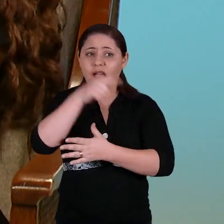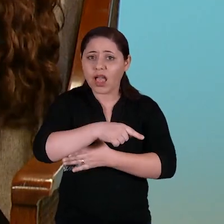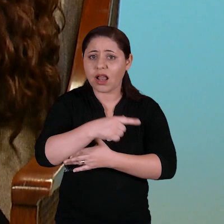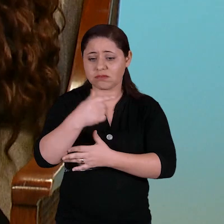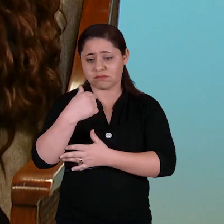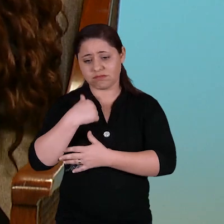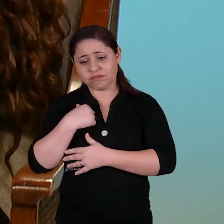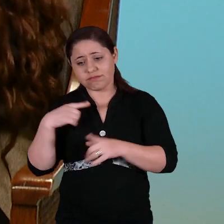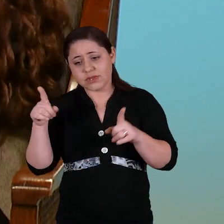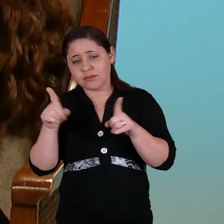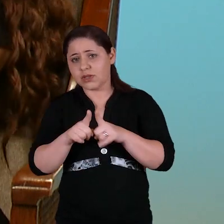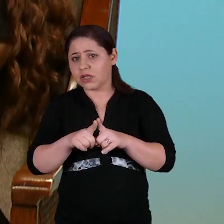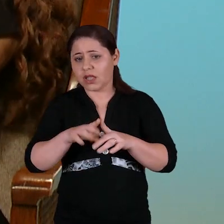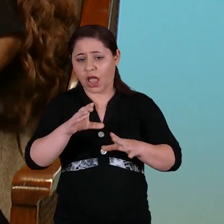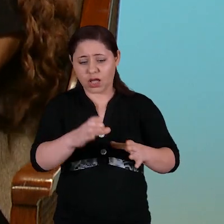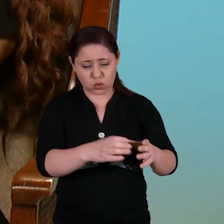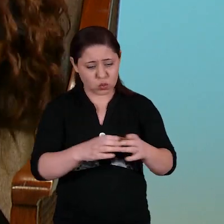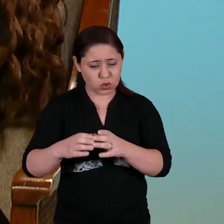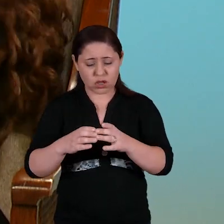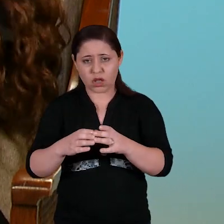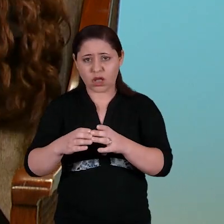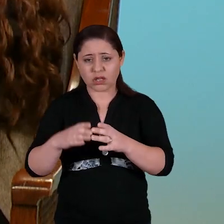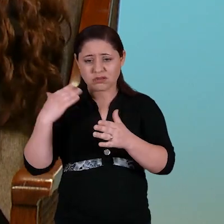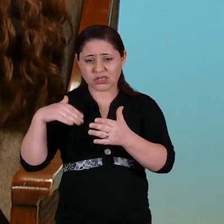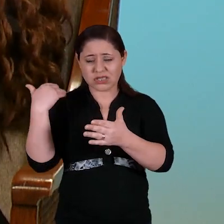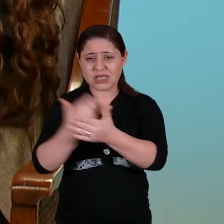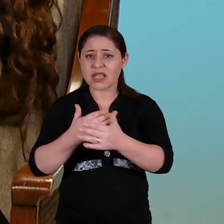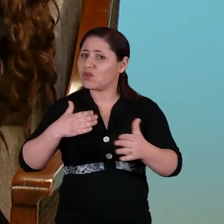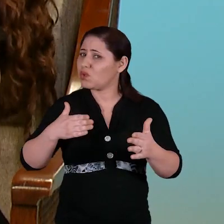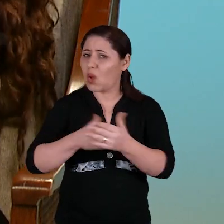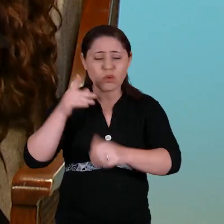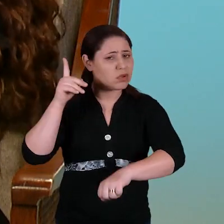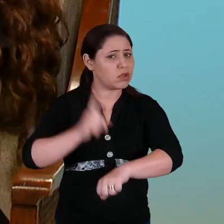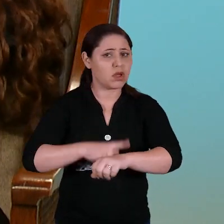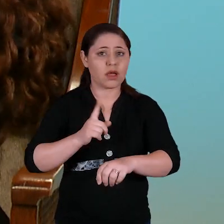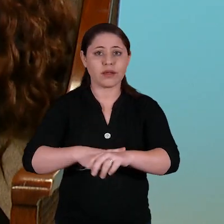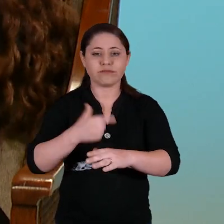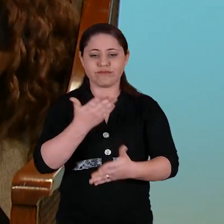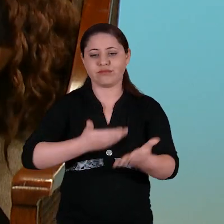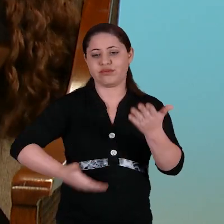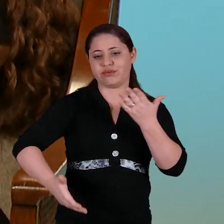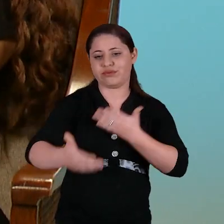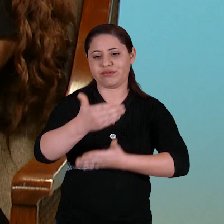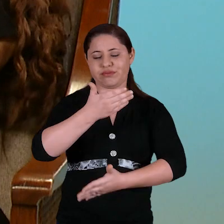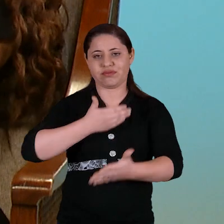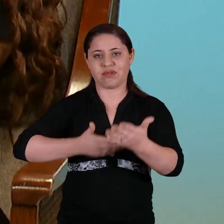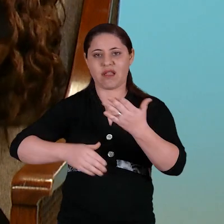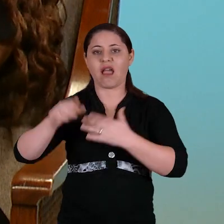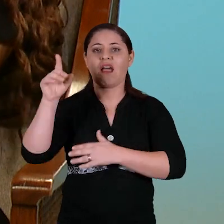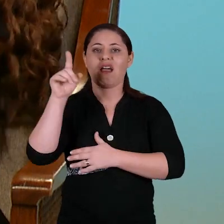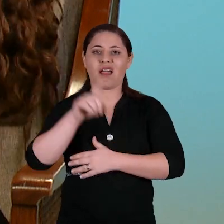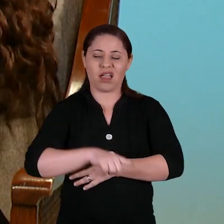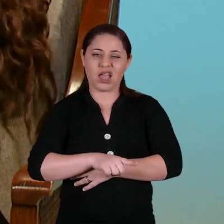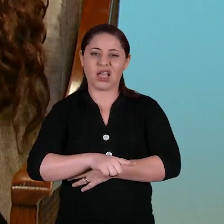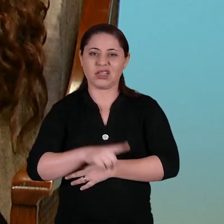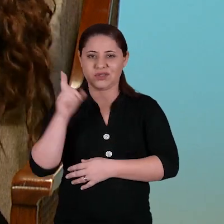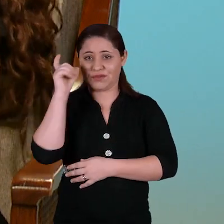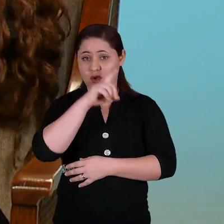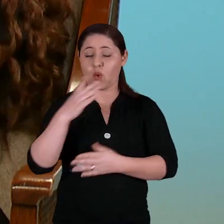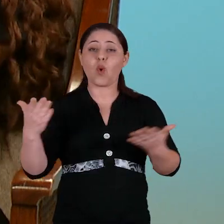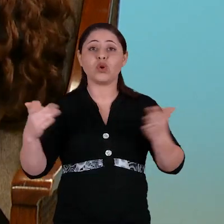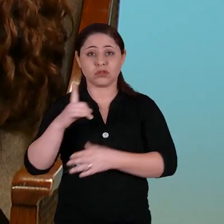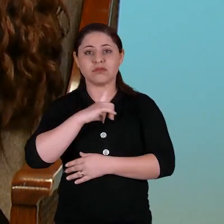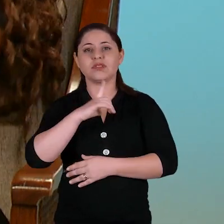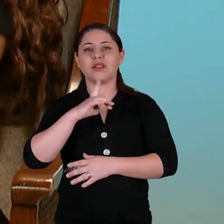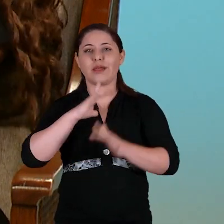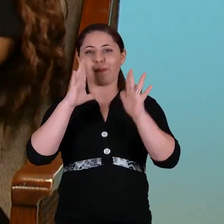em todas as áreas da nossa vida. E o tempo todo, para relacionamentos, é um desafio. Hoje eu tenho meu